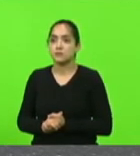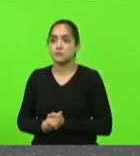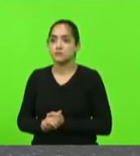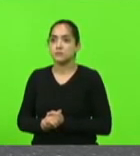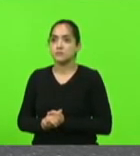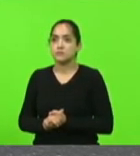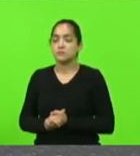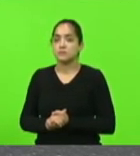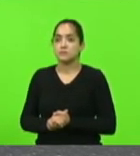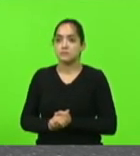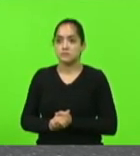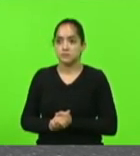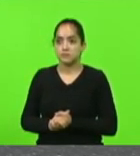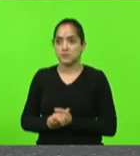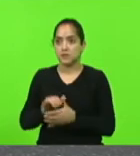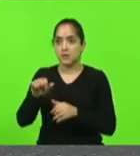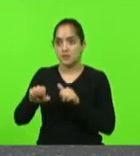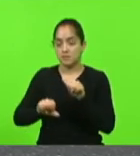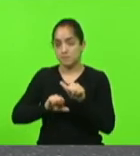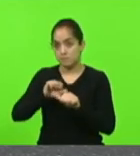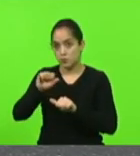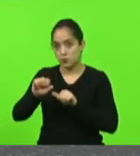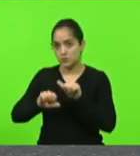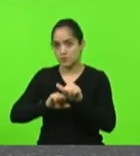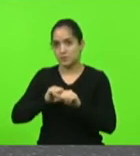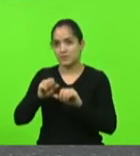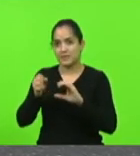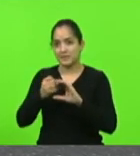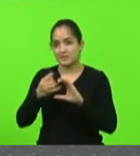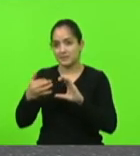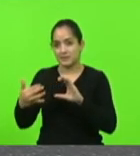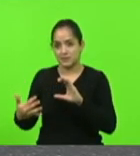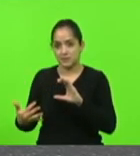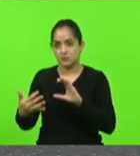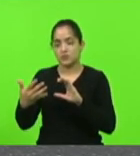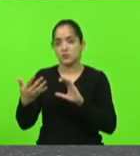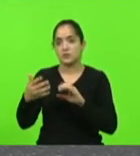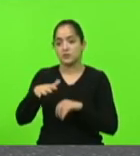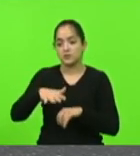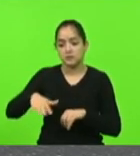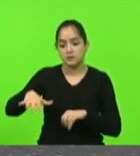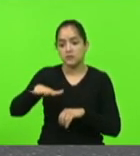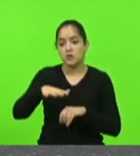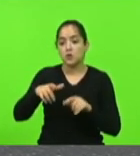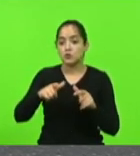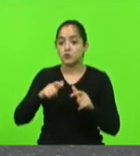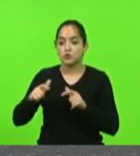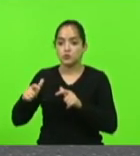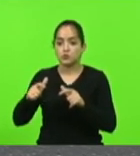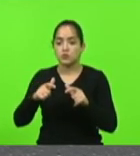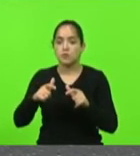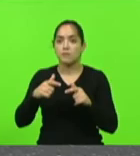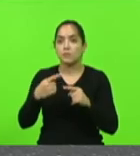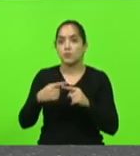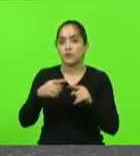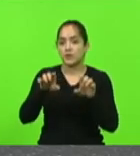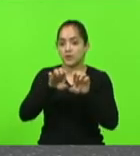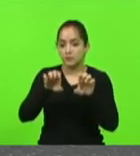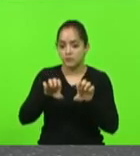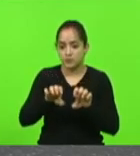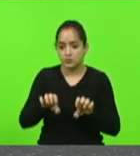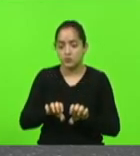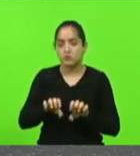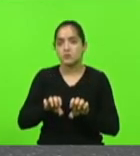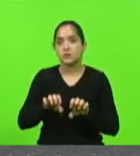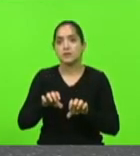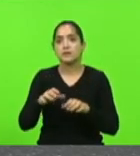Por certo, mudam as características regionais, locais, porque infraestrutura, sem dúvida alguma,